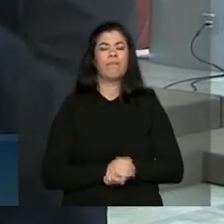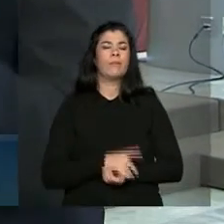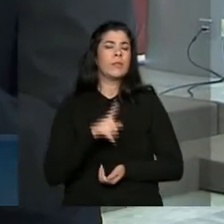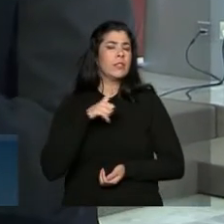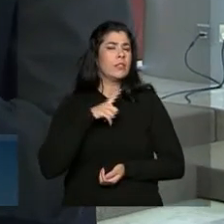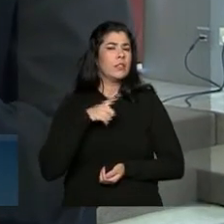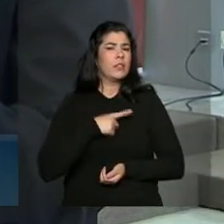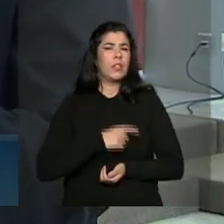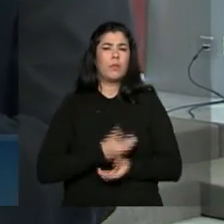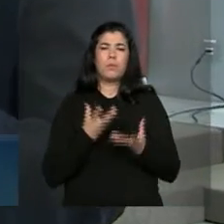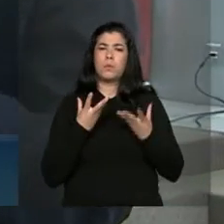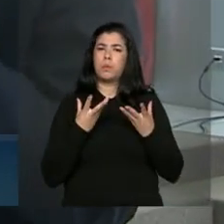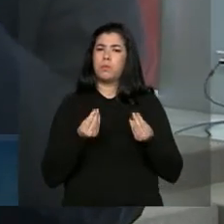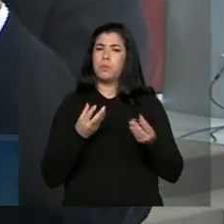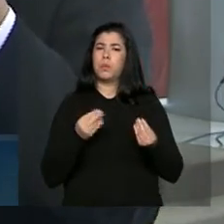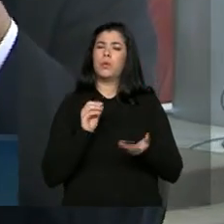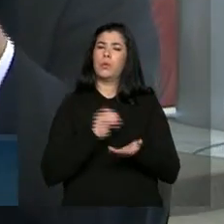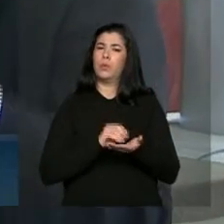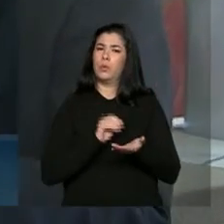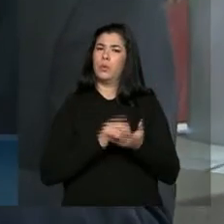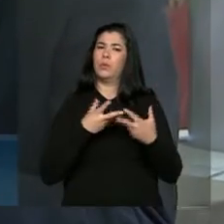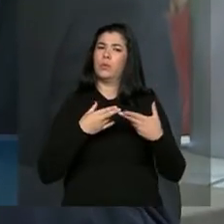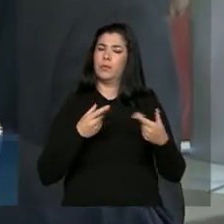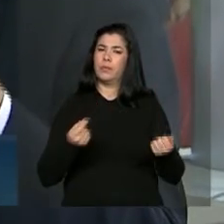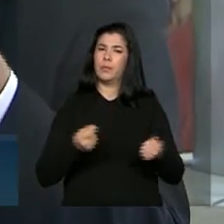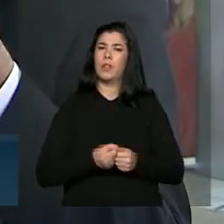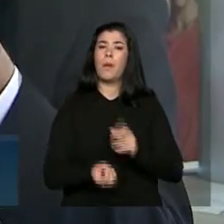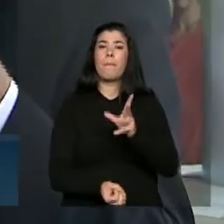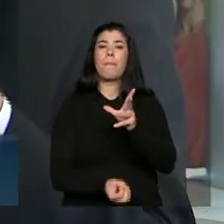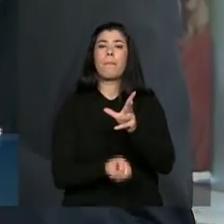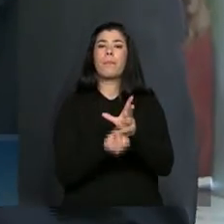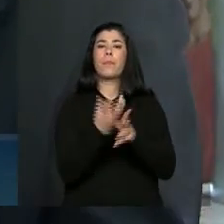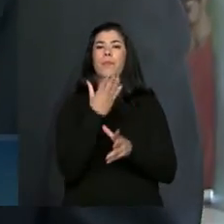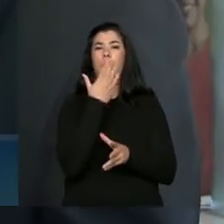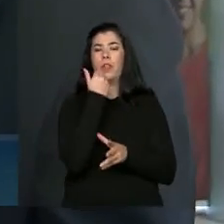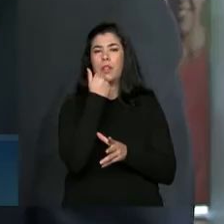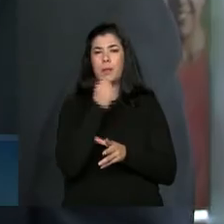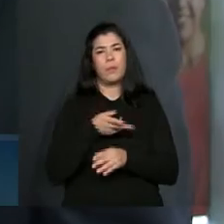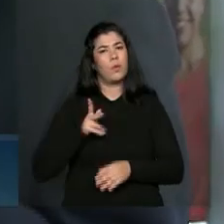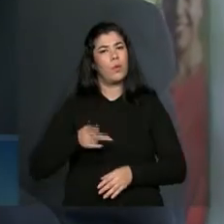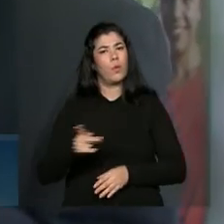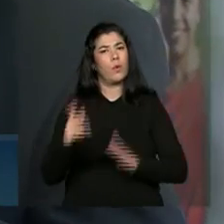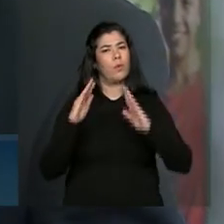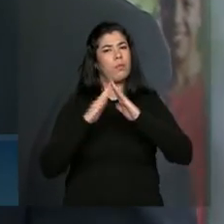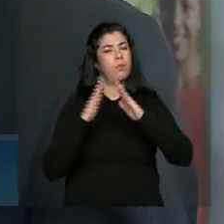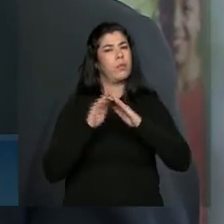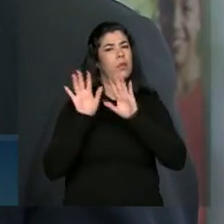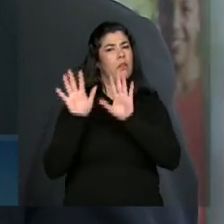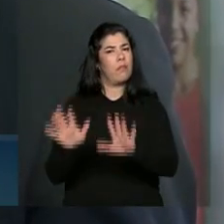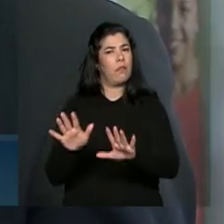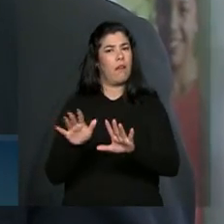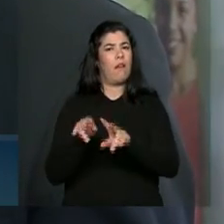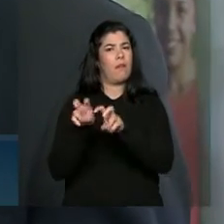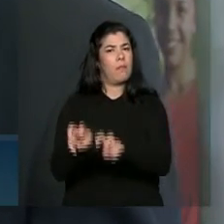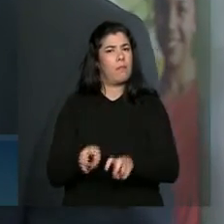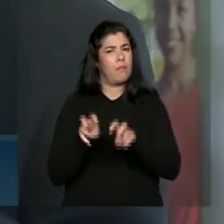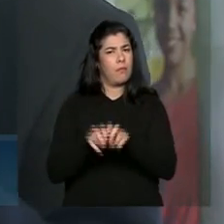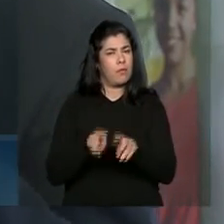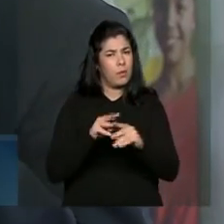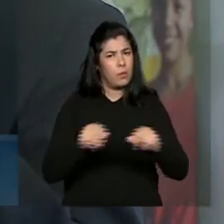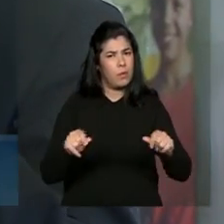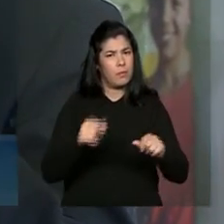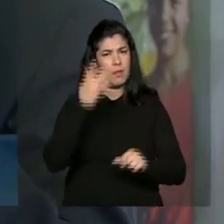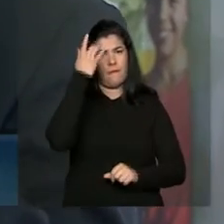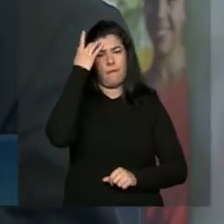muito grandes. Produzir alimentos, permanecer no campo, Não é uma tarefa fácil. Precisa